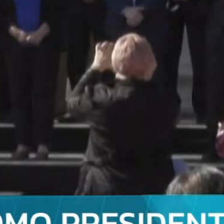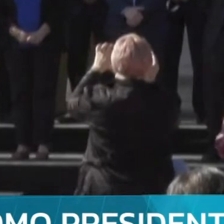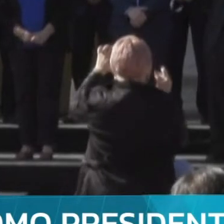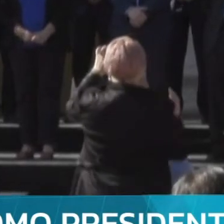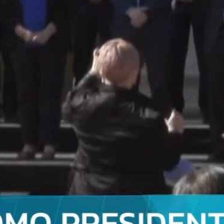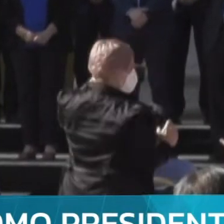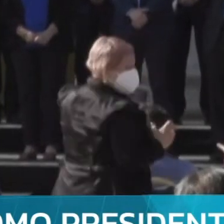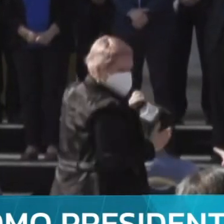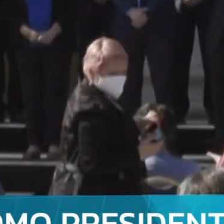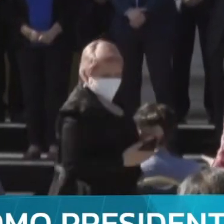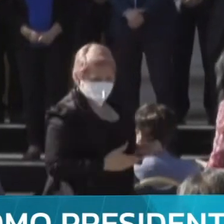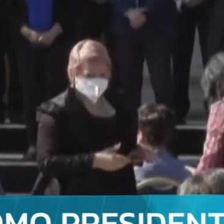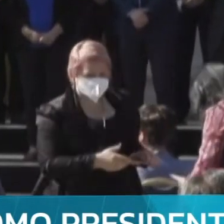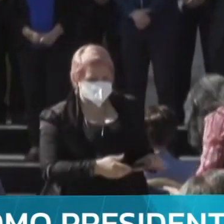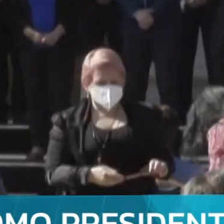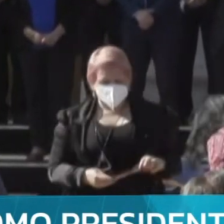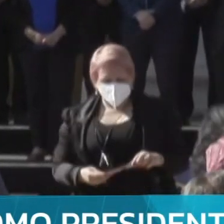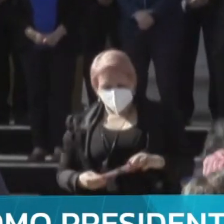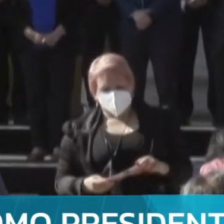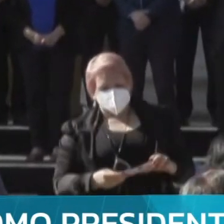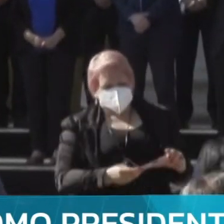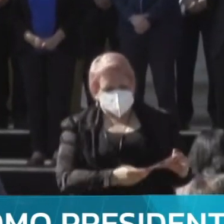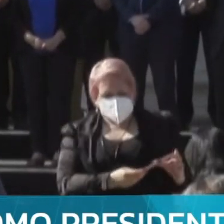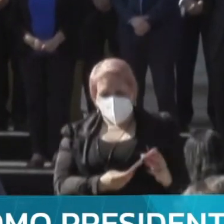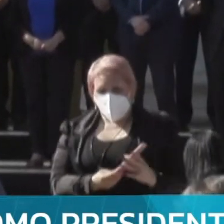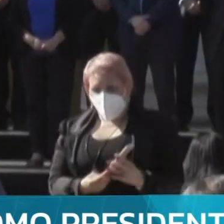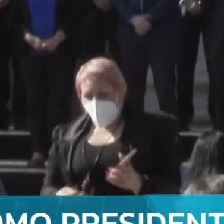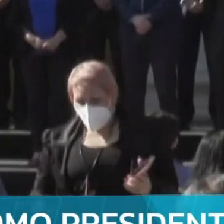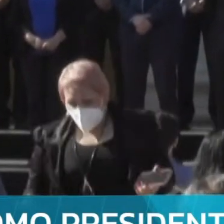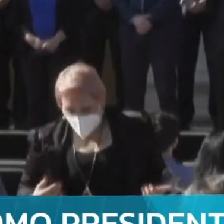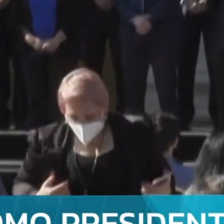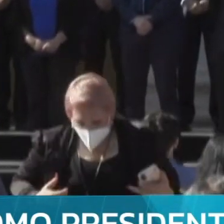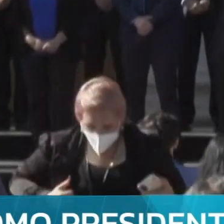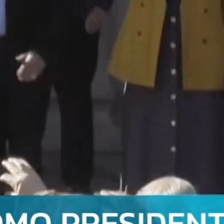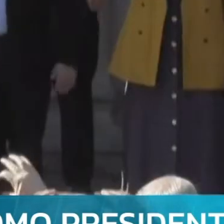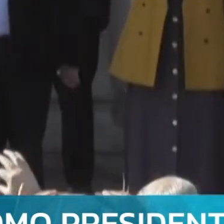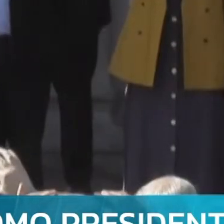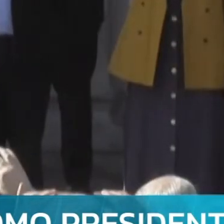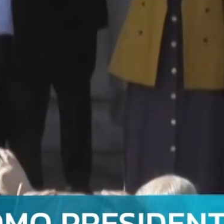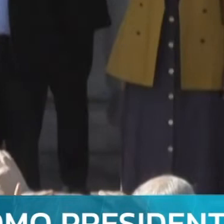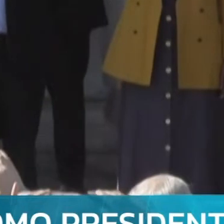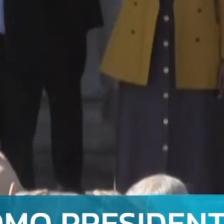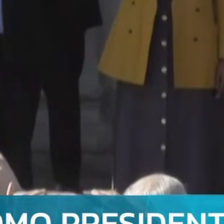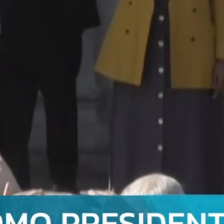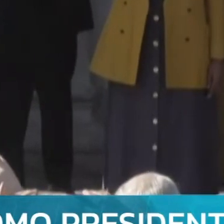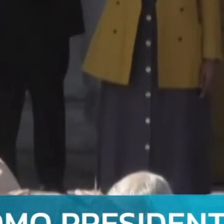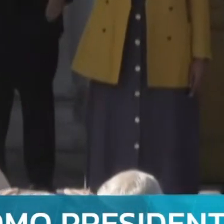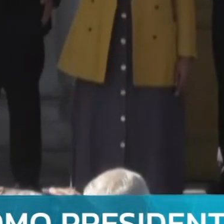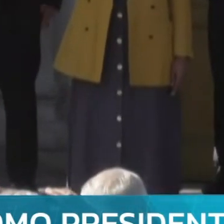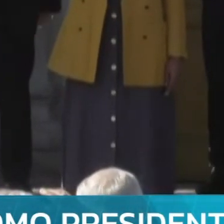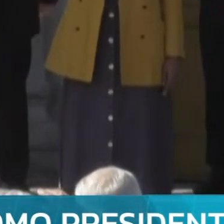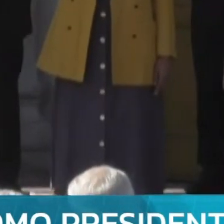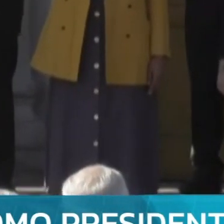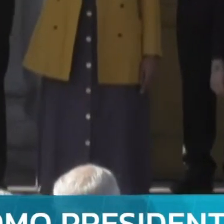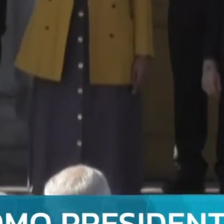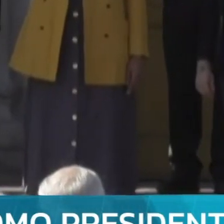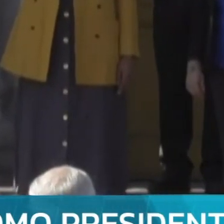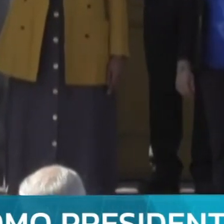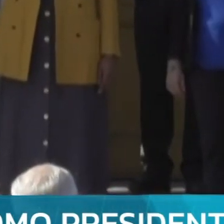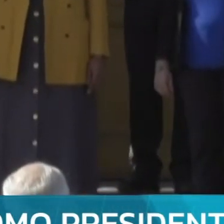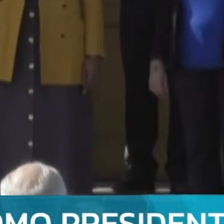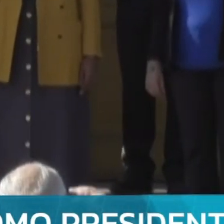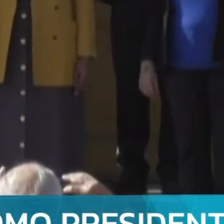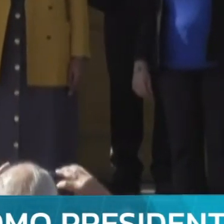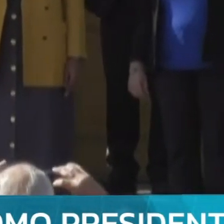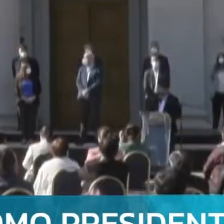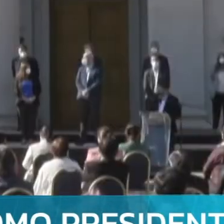a coroação de uma mudança geracional na política chilena, que começou em 2017 com a entrada no